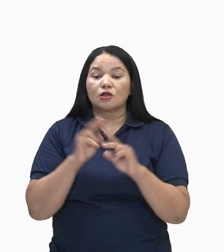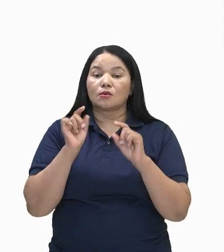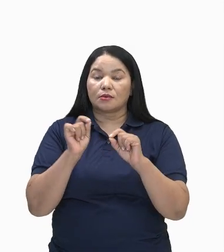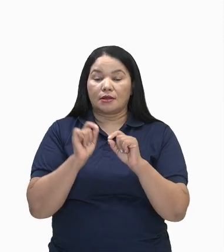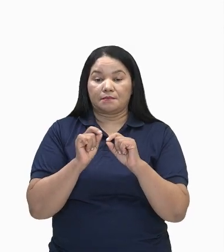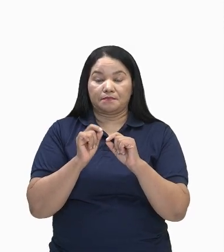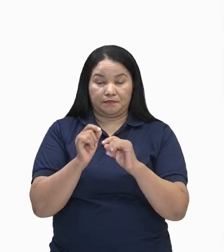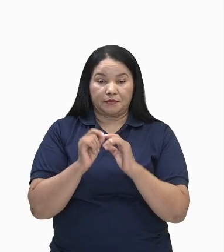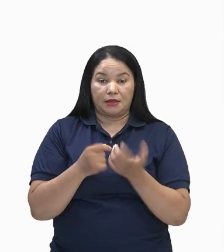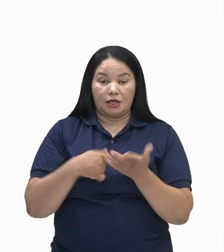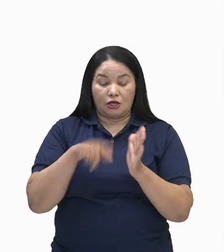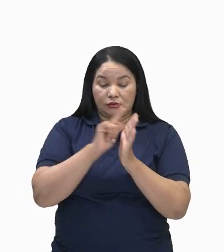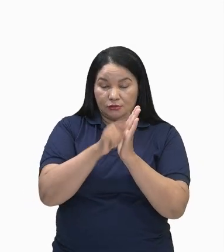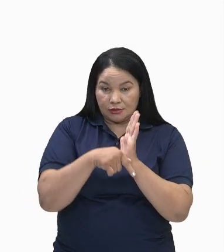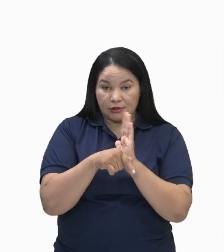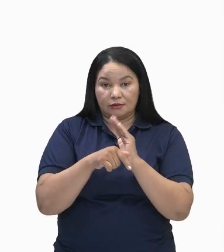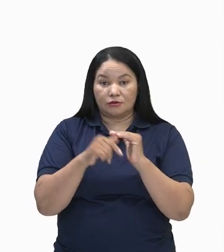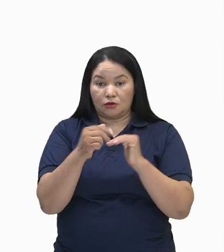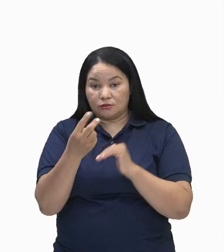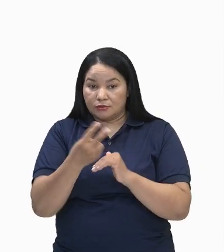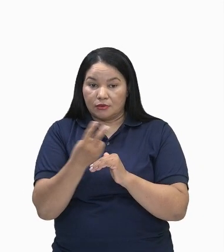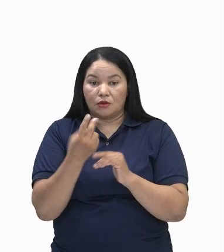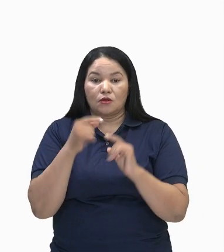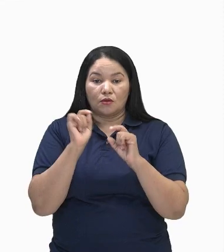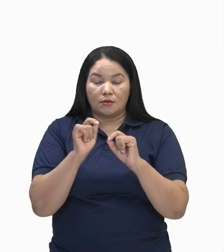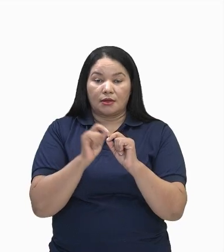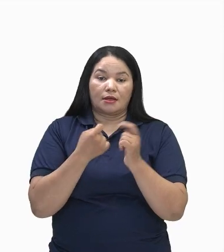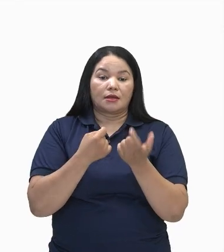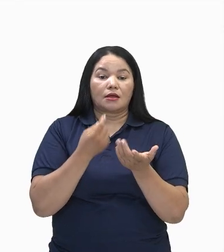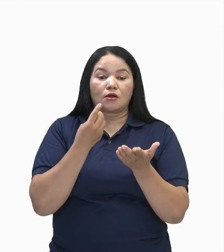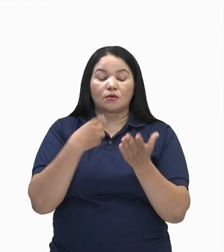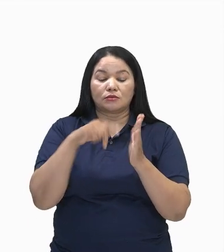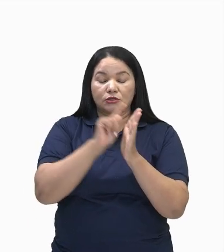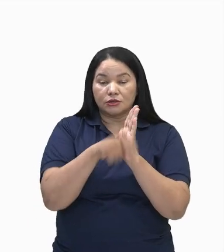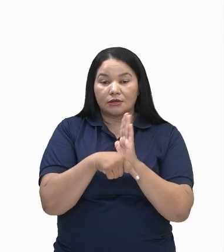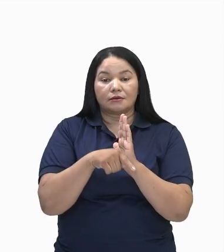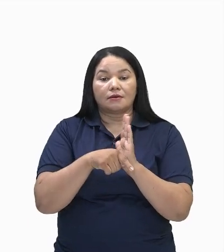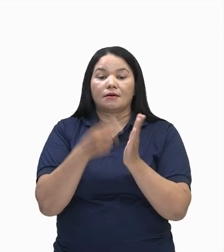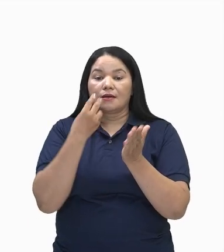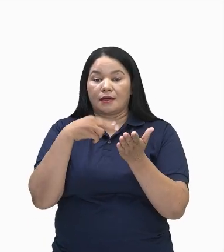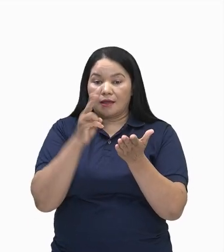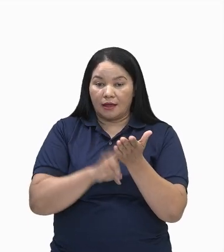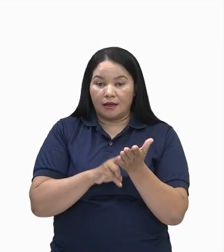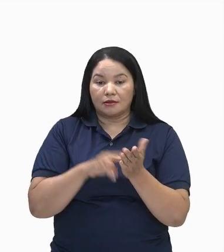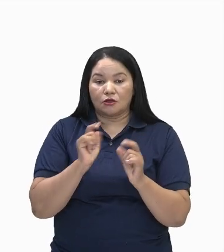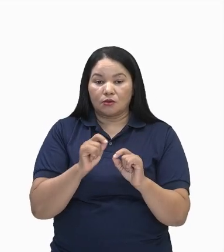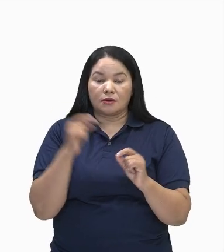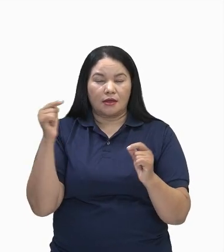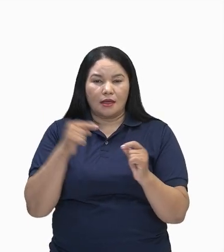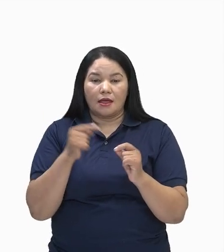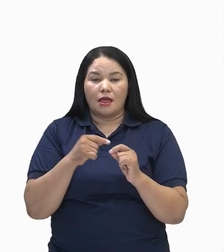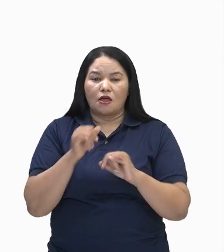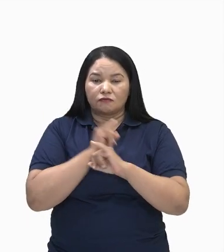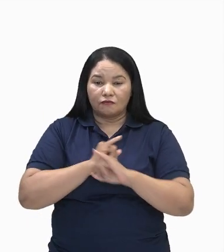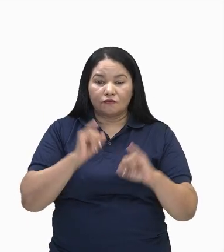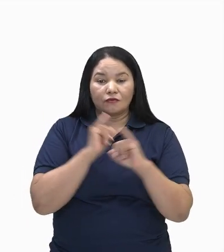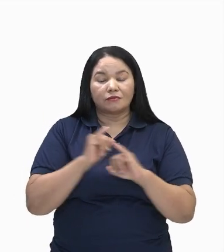do gênero textual carta. Ele se define por transmitir uma informação que indica